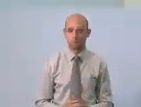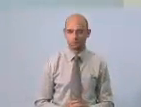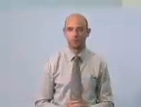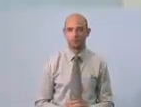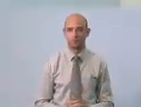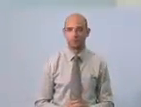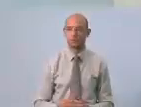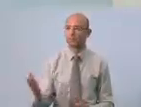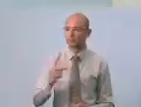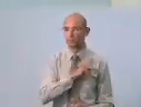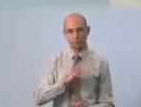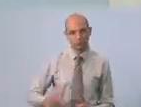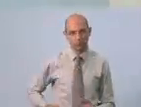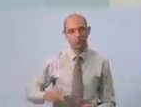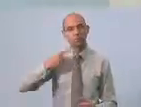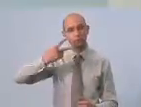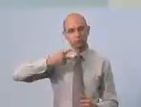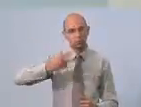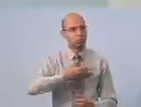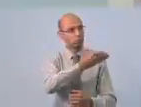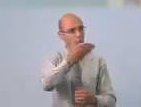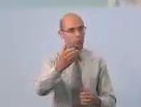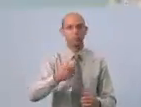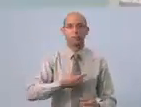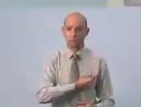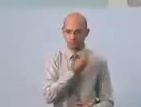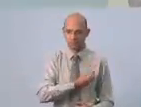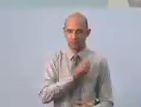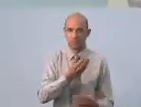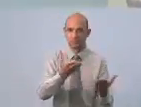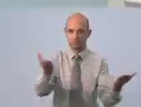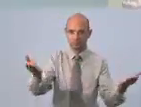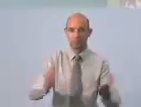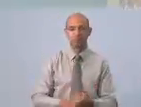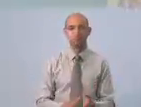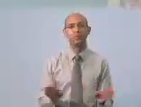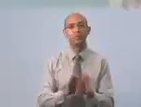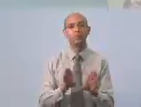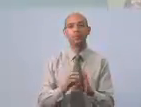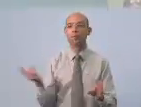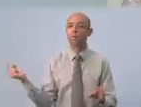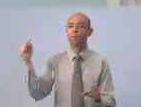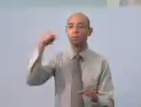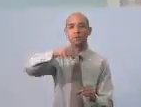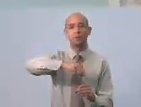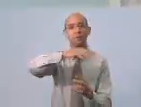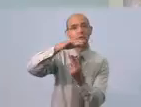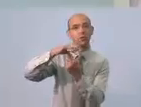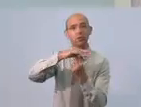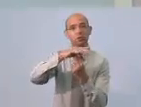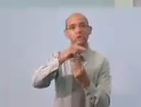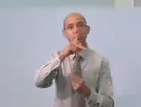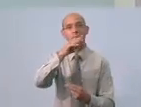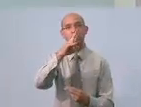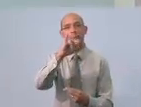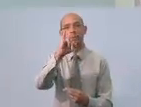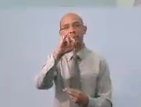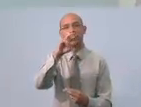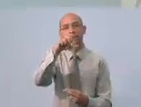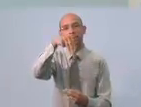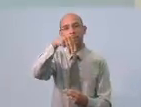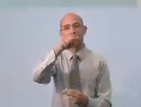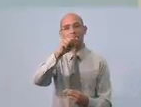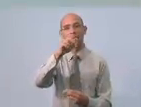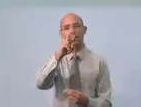Senhor presidente, demais vereadores, público aqui presente, estava vindo do Jardim Primavera, onde